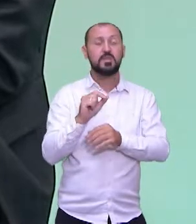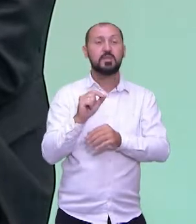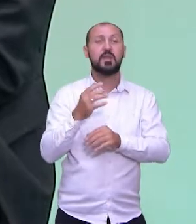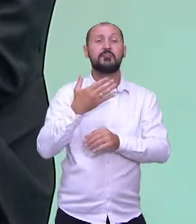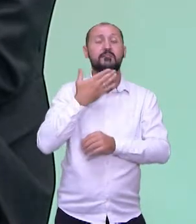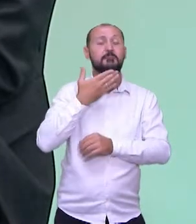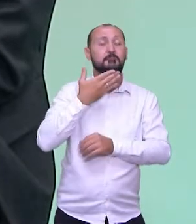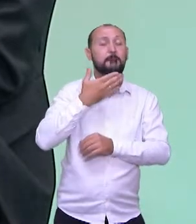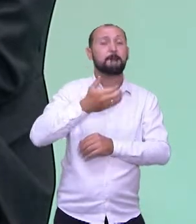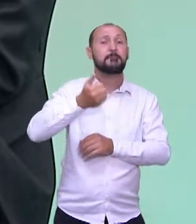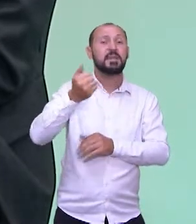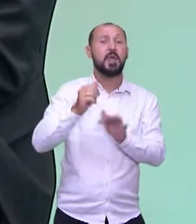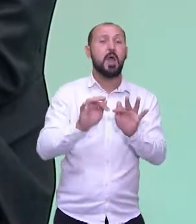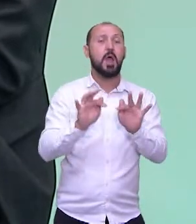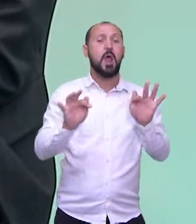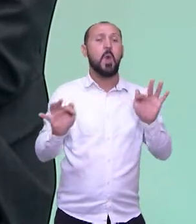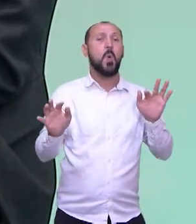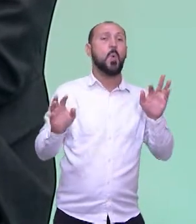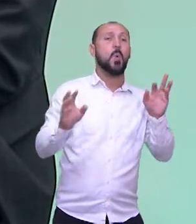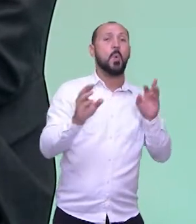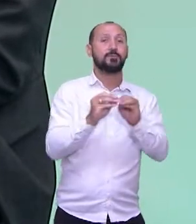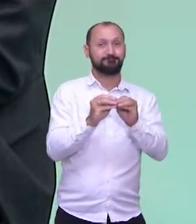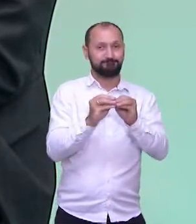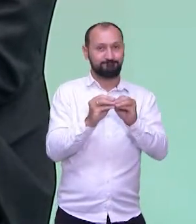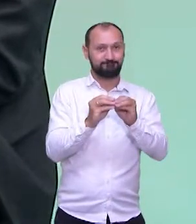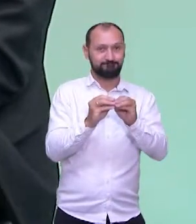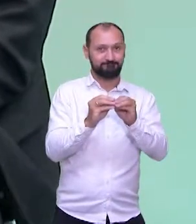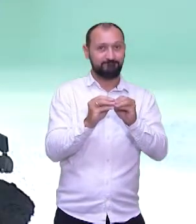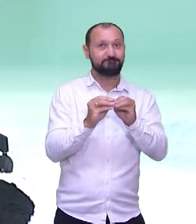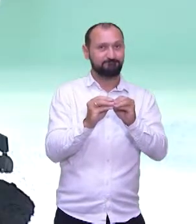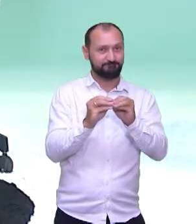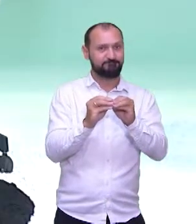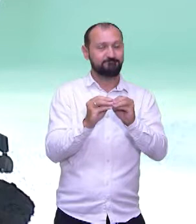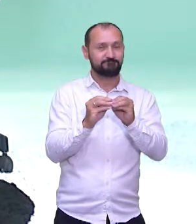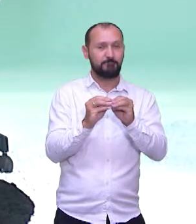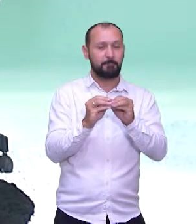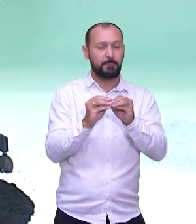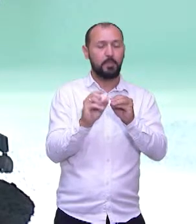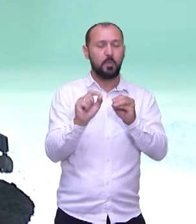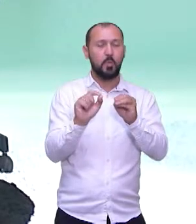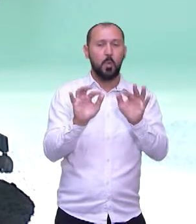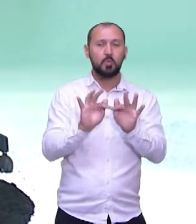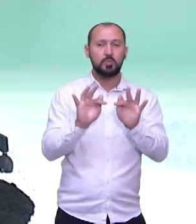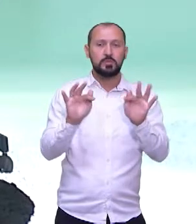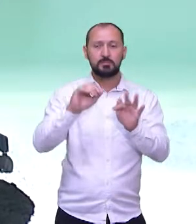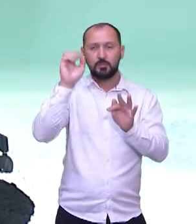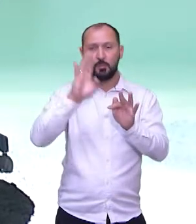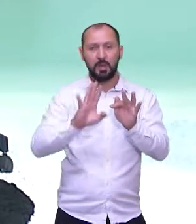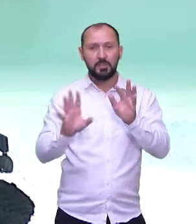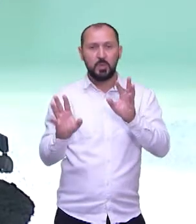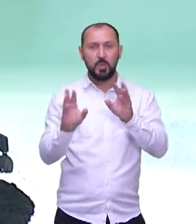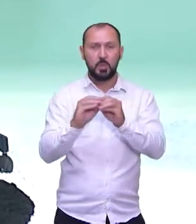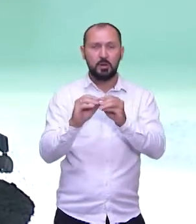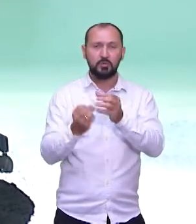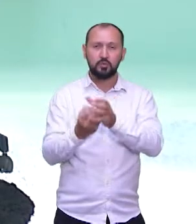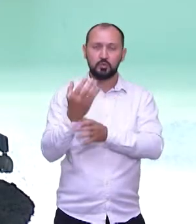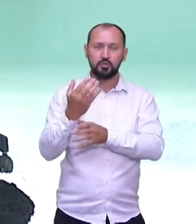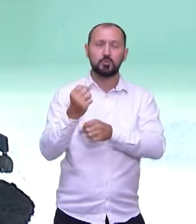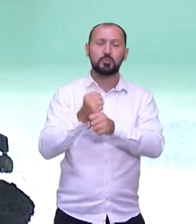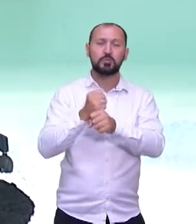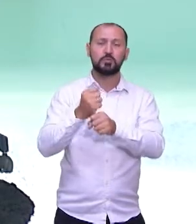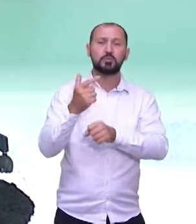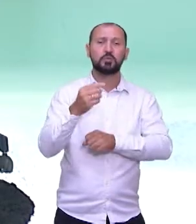a simplificação, como o próprio nome diz, é simplificar. O Simples Nacional, ele quando foi implementado